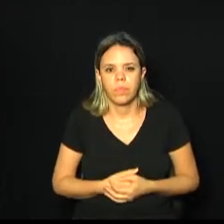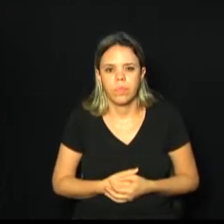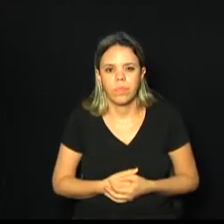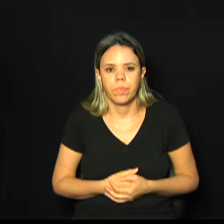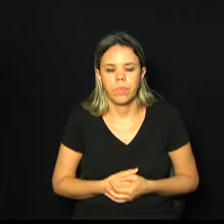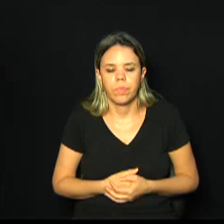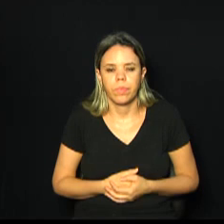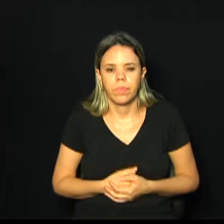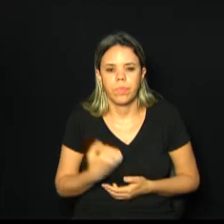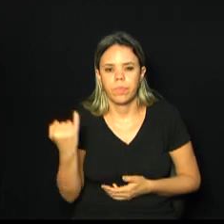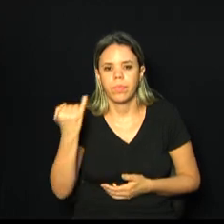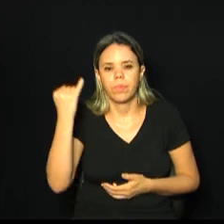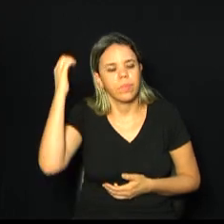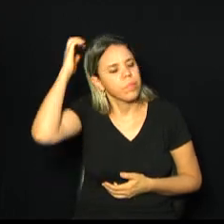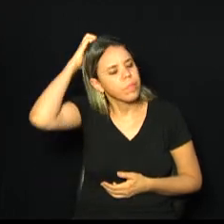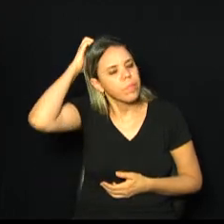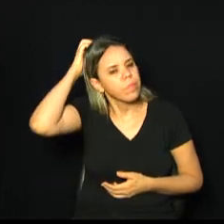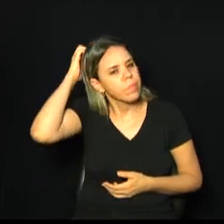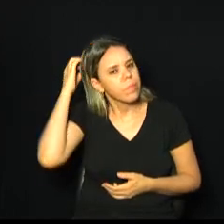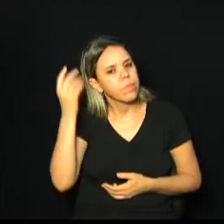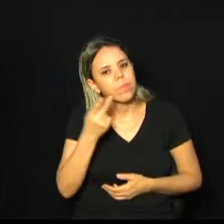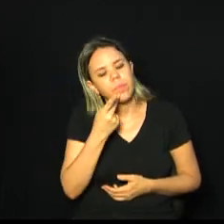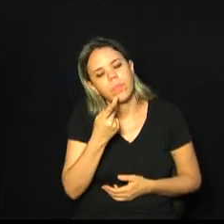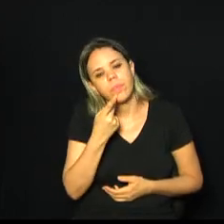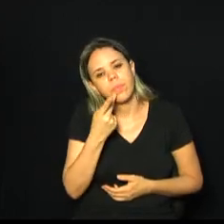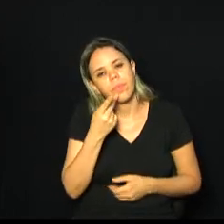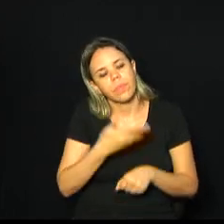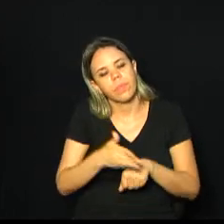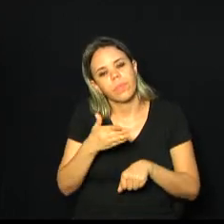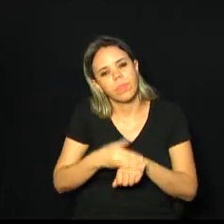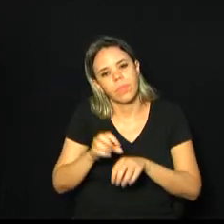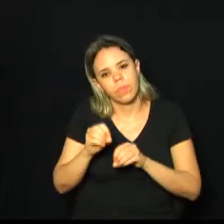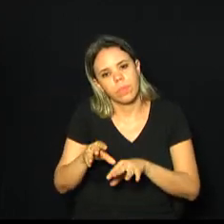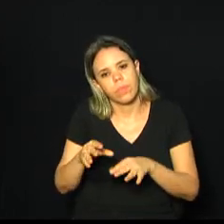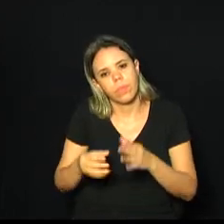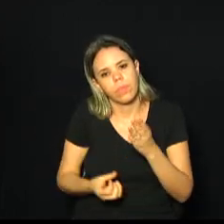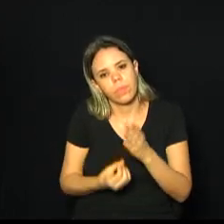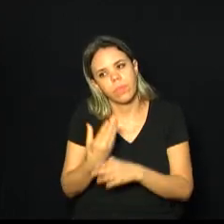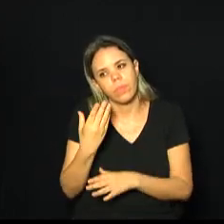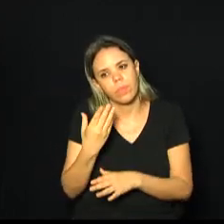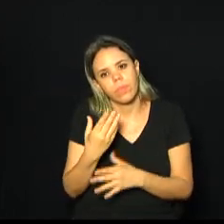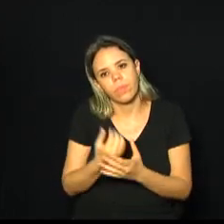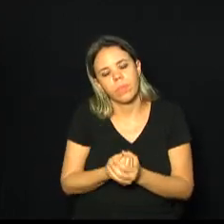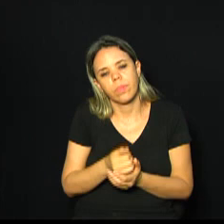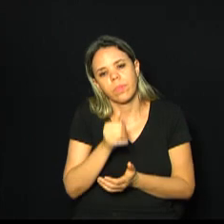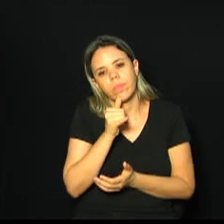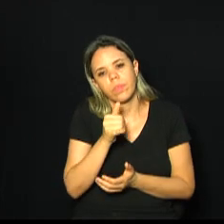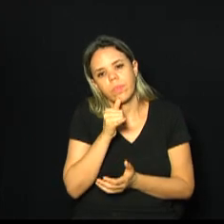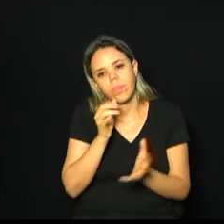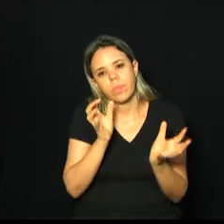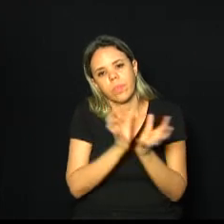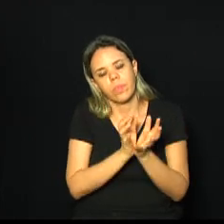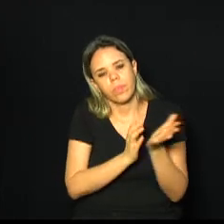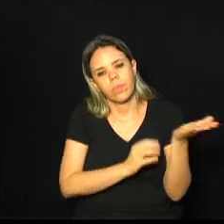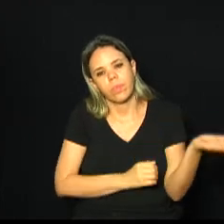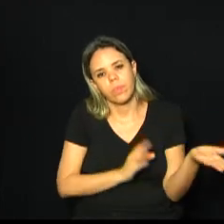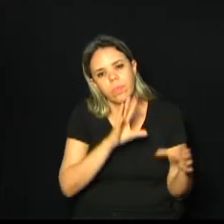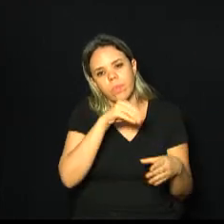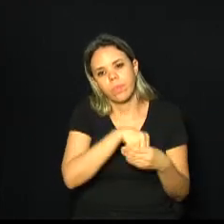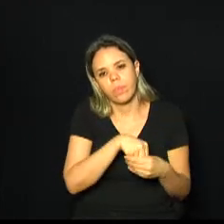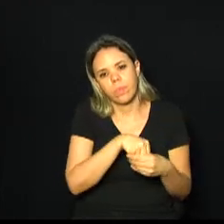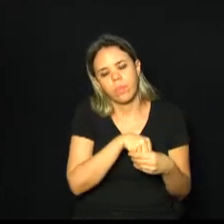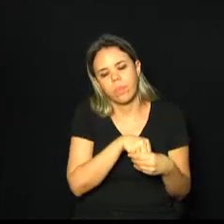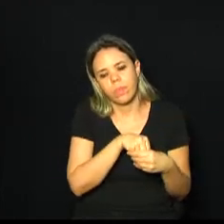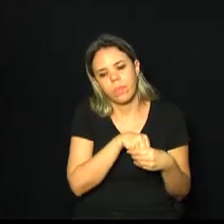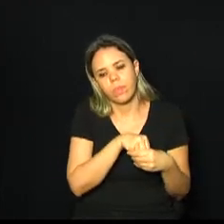da educação é muito importante, que a gente fala sobre o treinamento, né? Tem que ser criado, por exemplo, uma comissão dentro